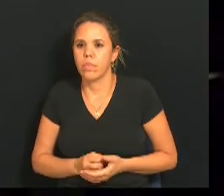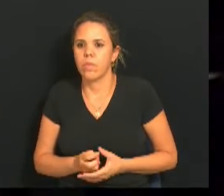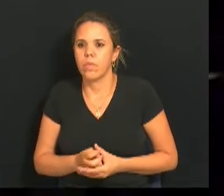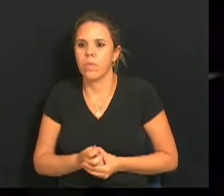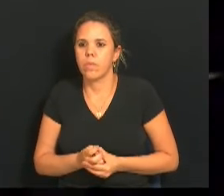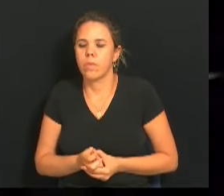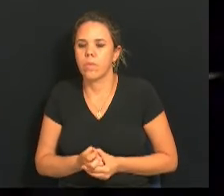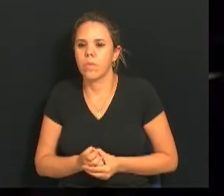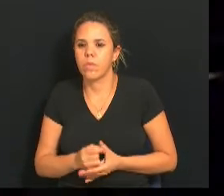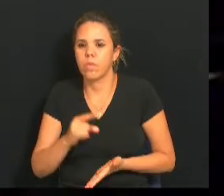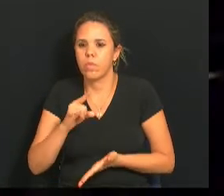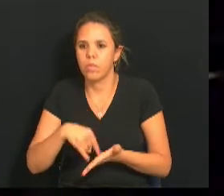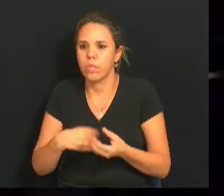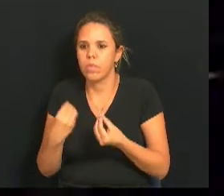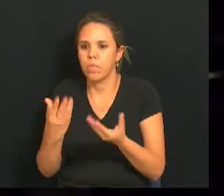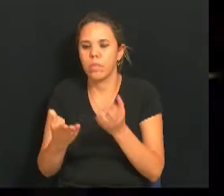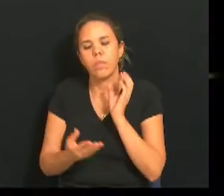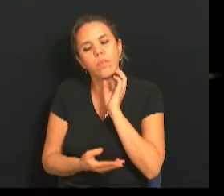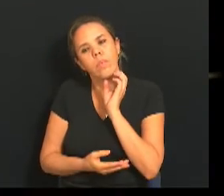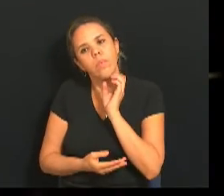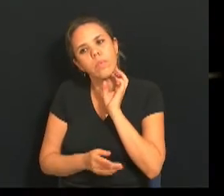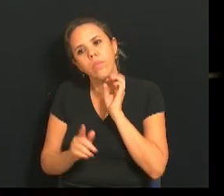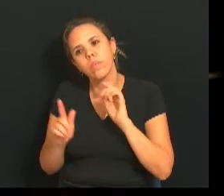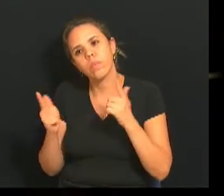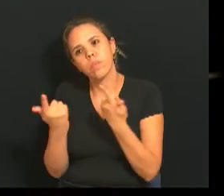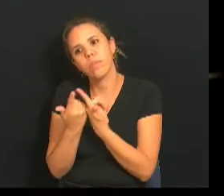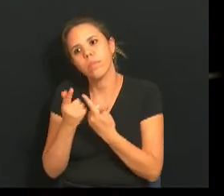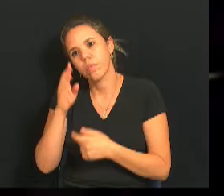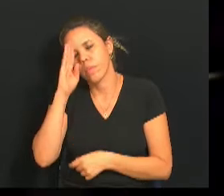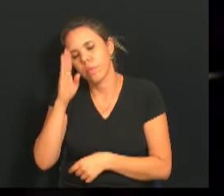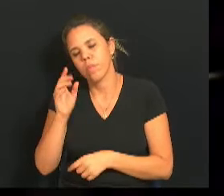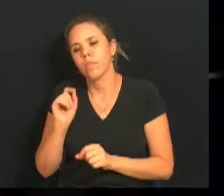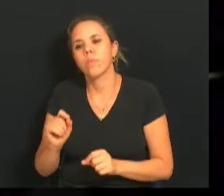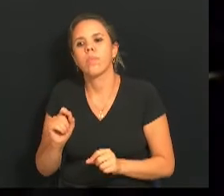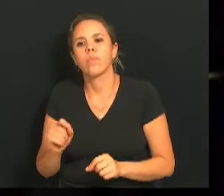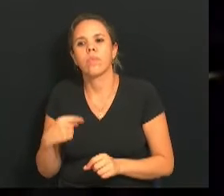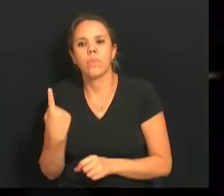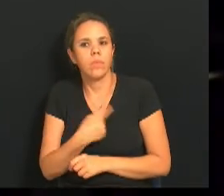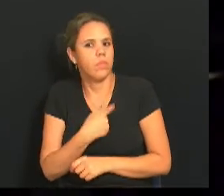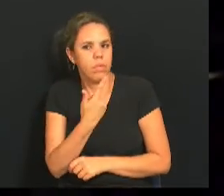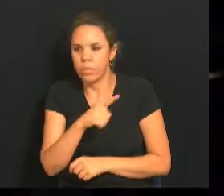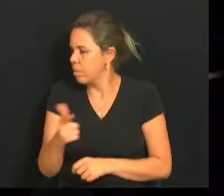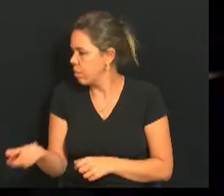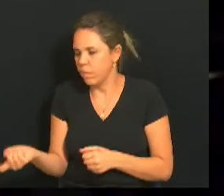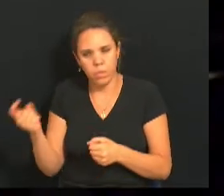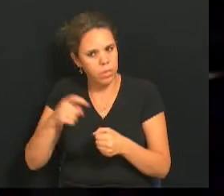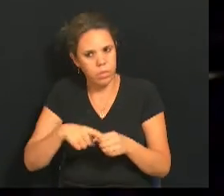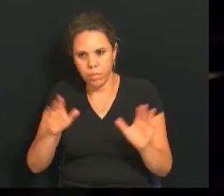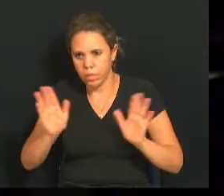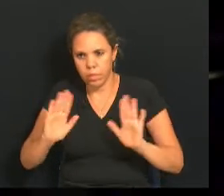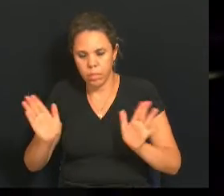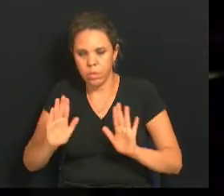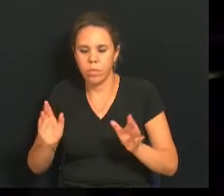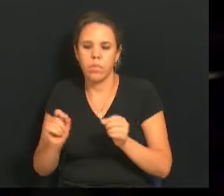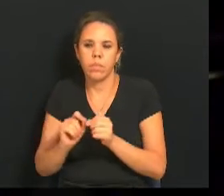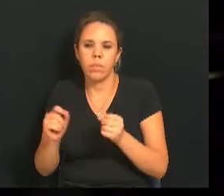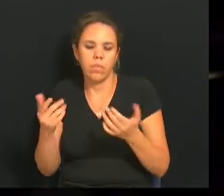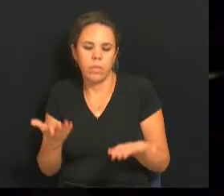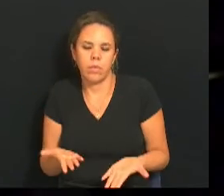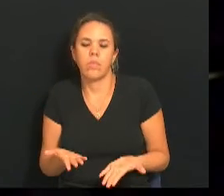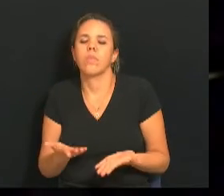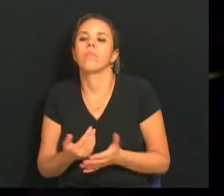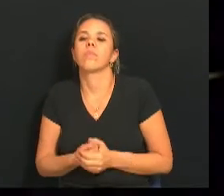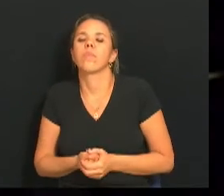O documento foi enviado para a gestão central e nós não tivemos retorno em relação a como foi feita a